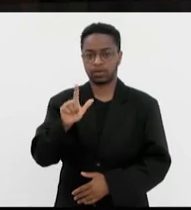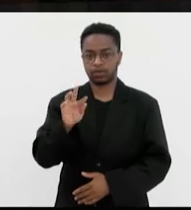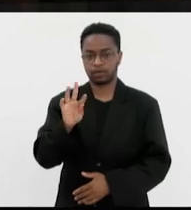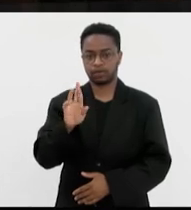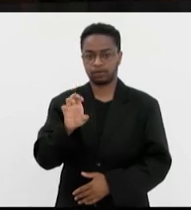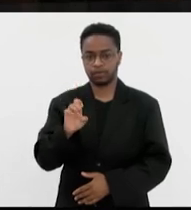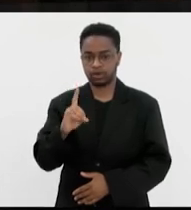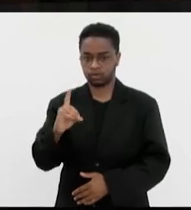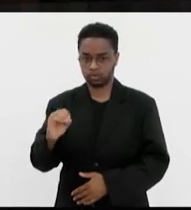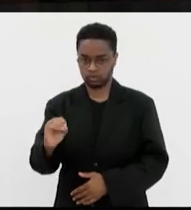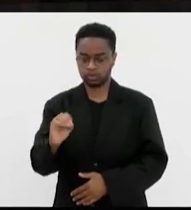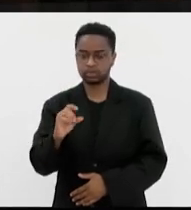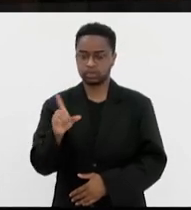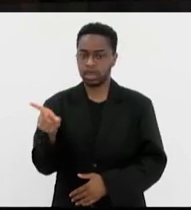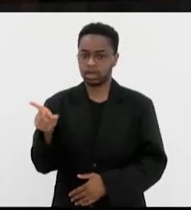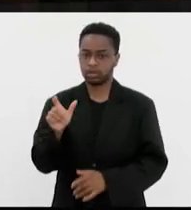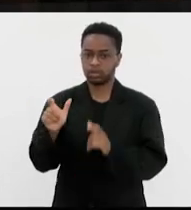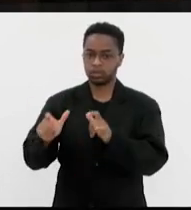prédios.